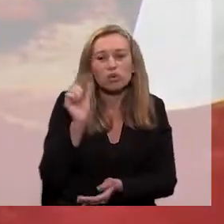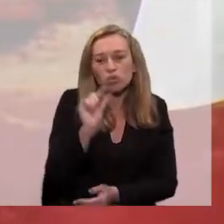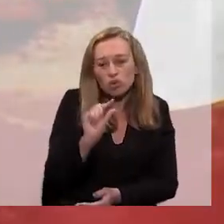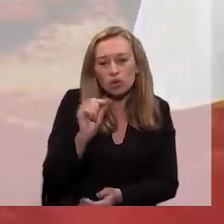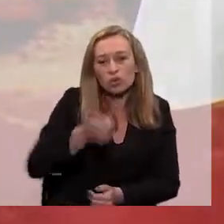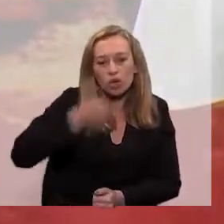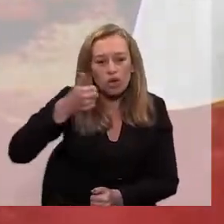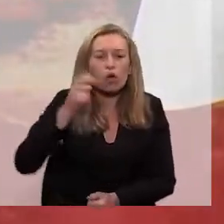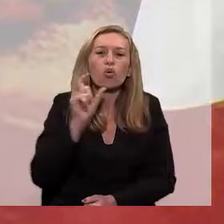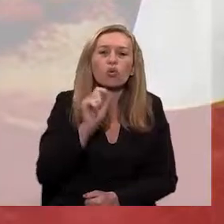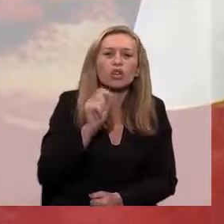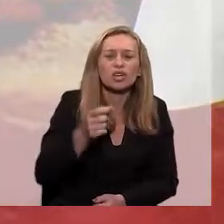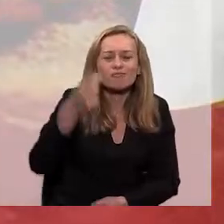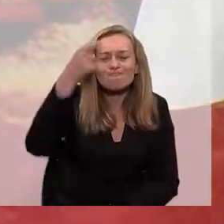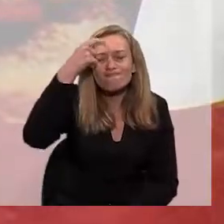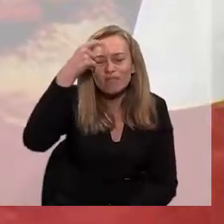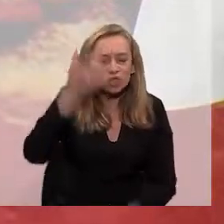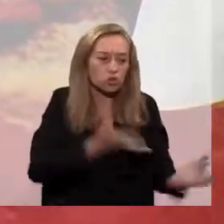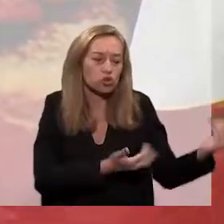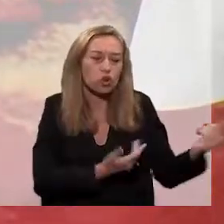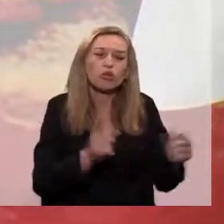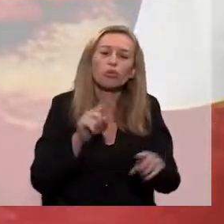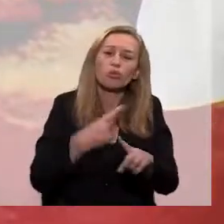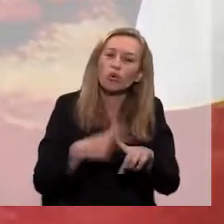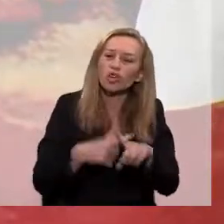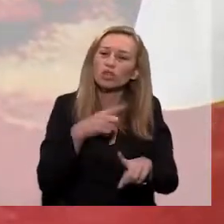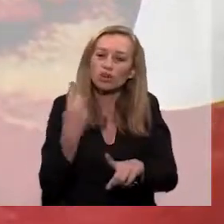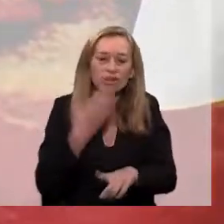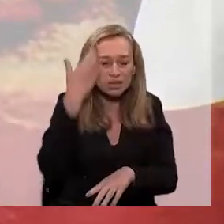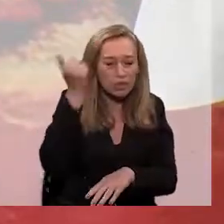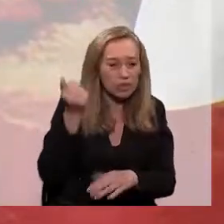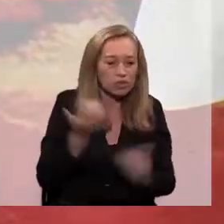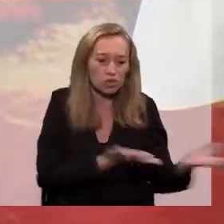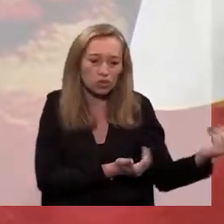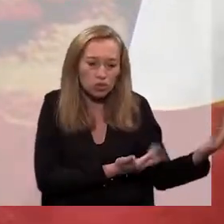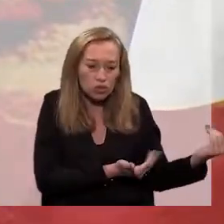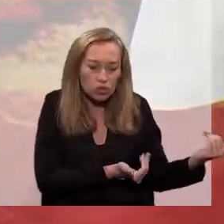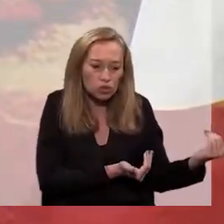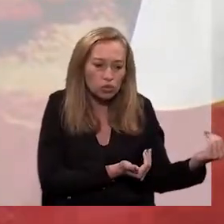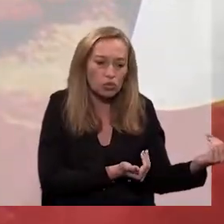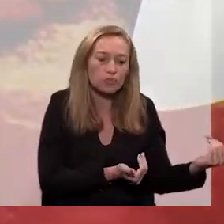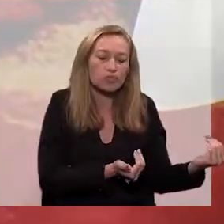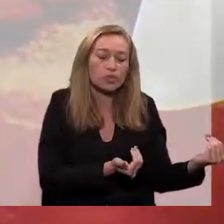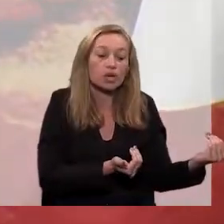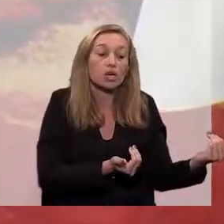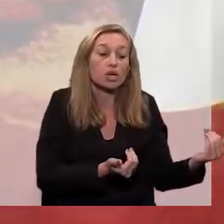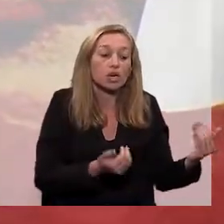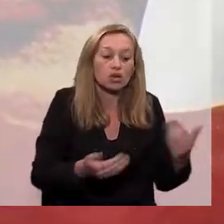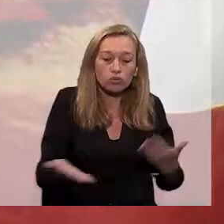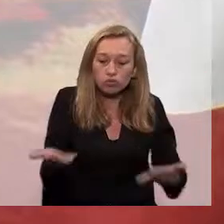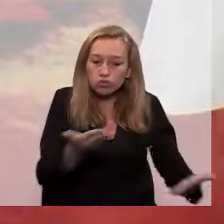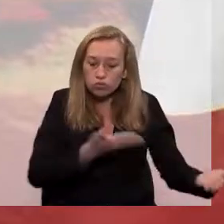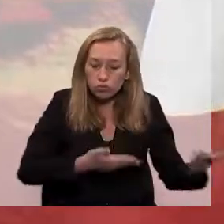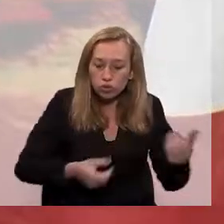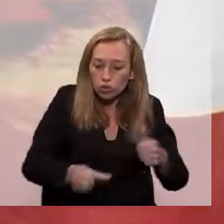um pouquinho melhor o que passa na cabeça desses jovens, porque a gente sabe que a juventude, né, a adolescência é um período aí de